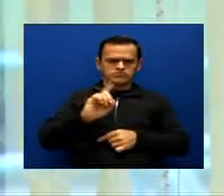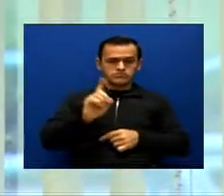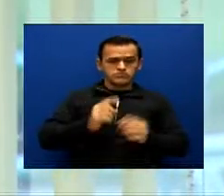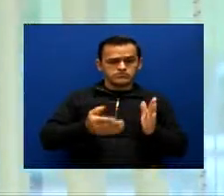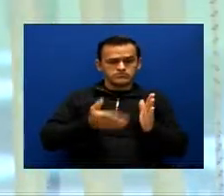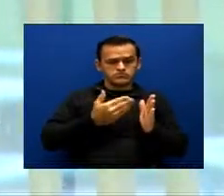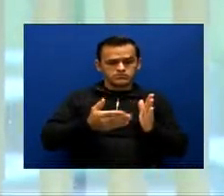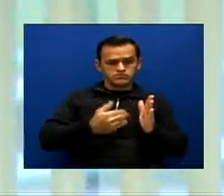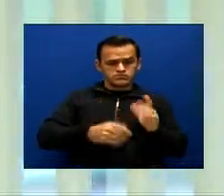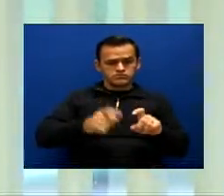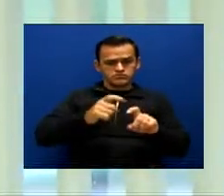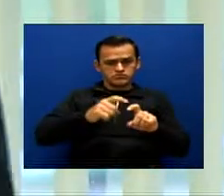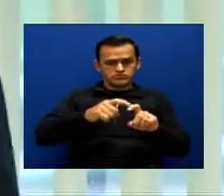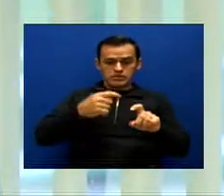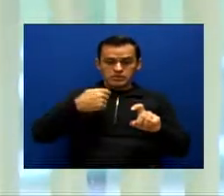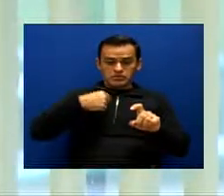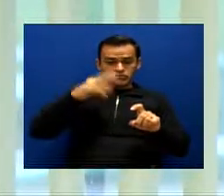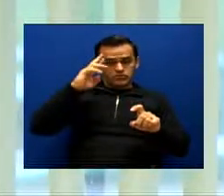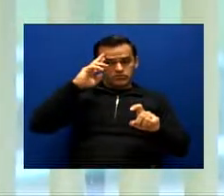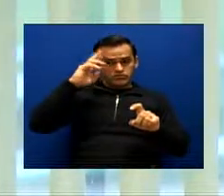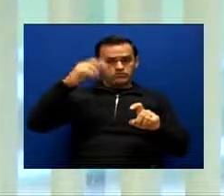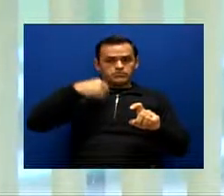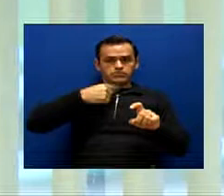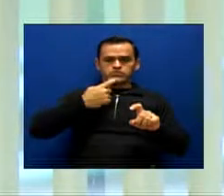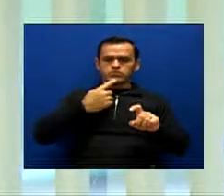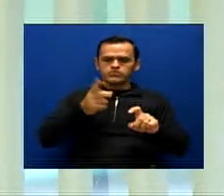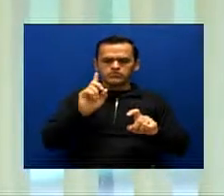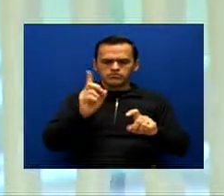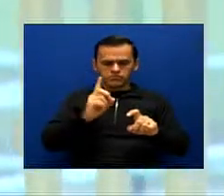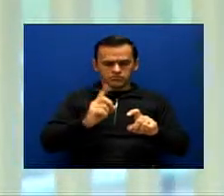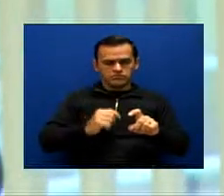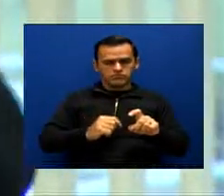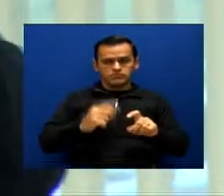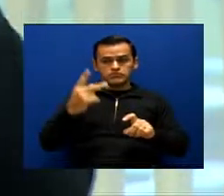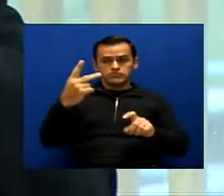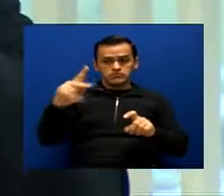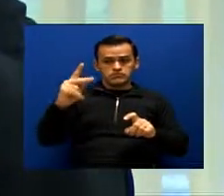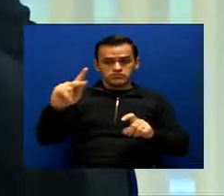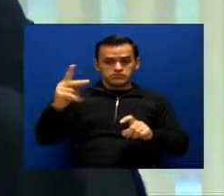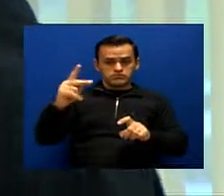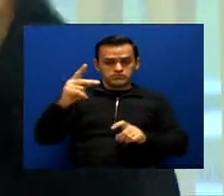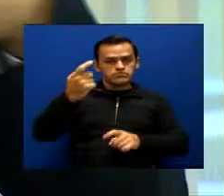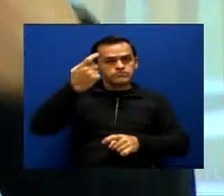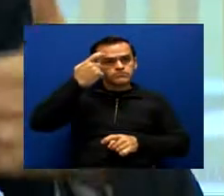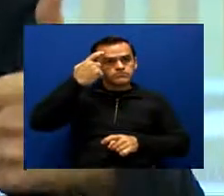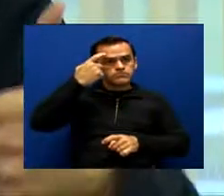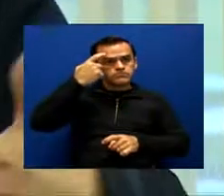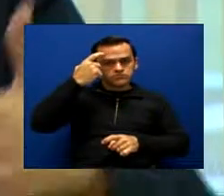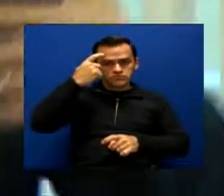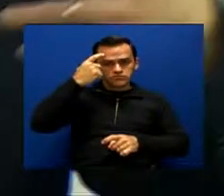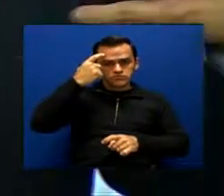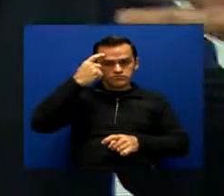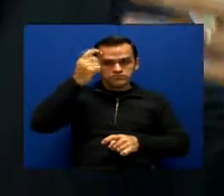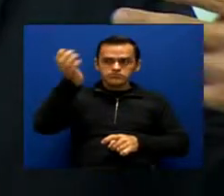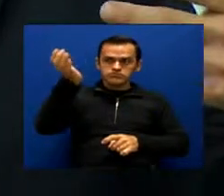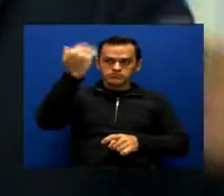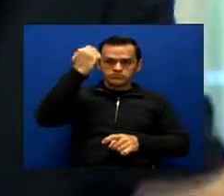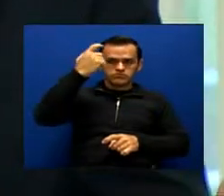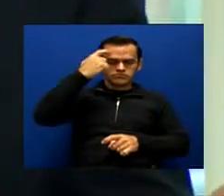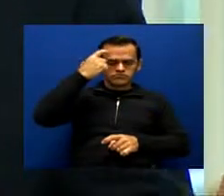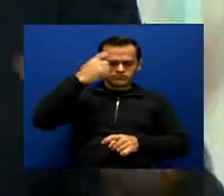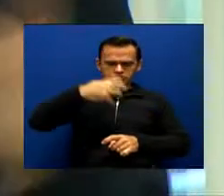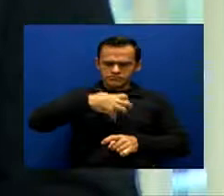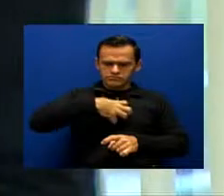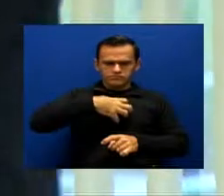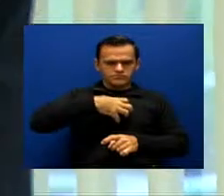de psiquiatria, isso não sou eu que estou dizendo, é a consequência psicológica da pressão que essa pessoa